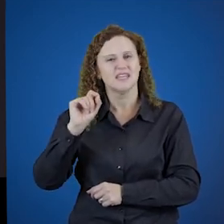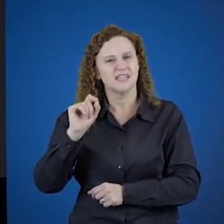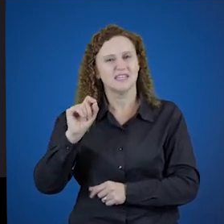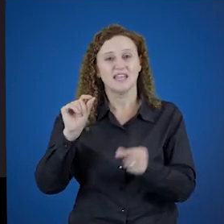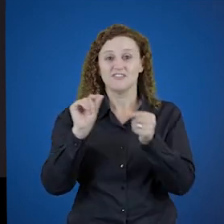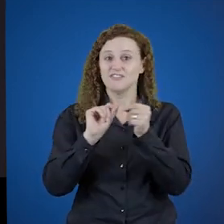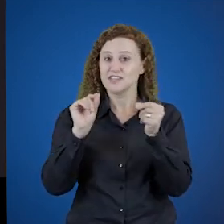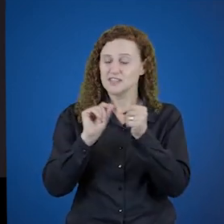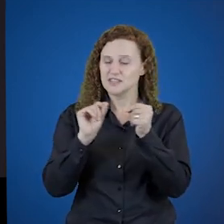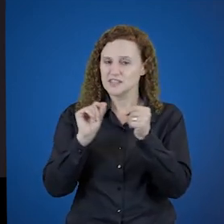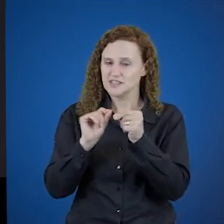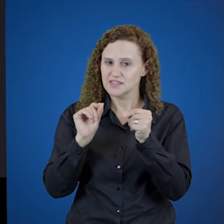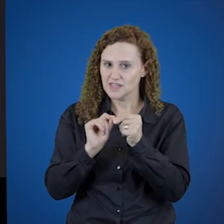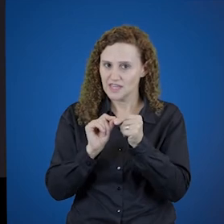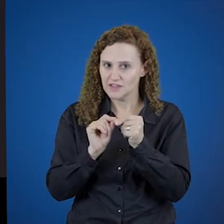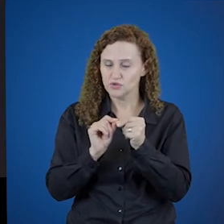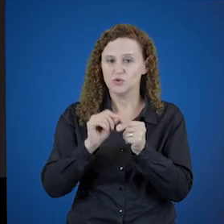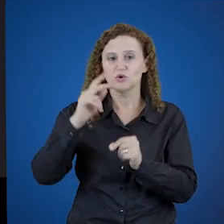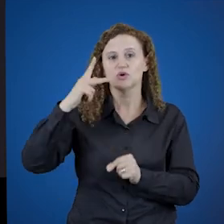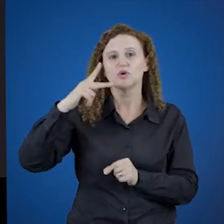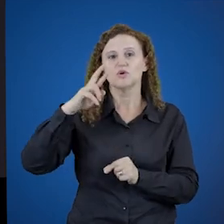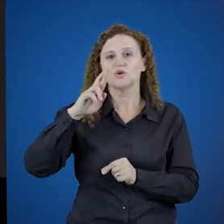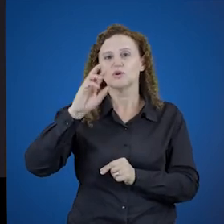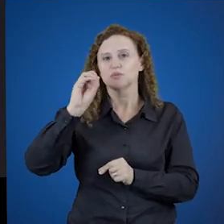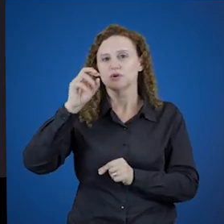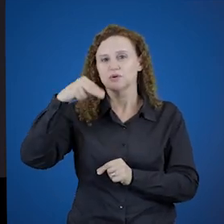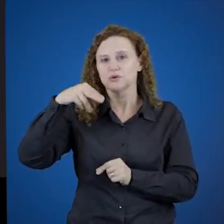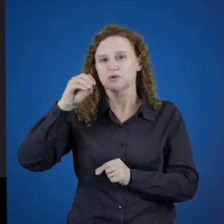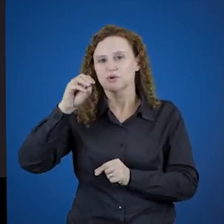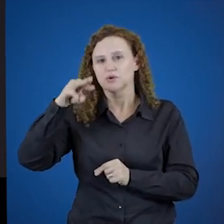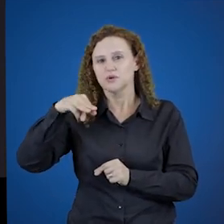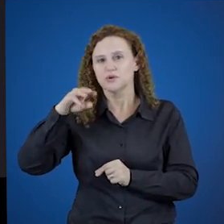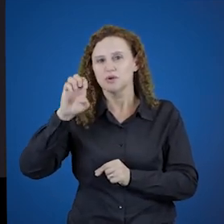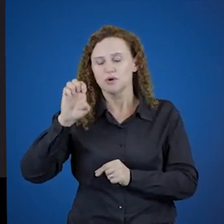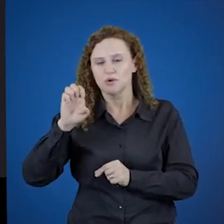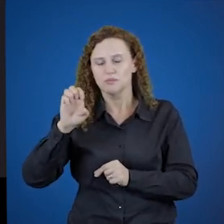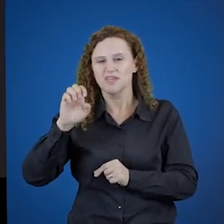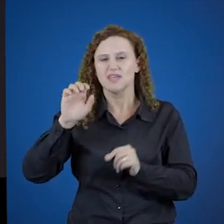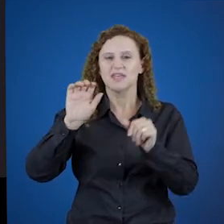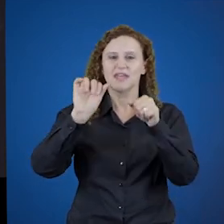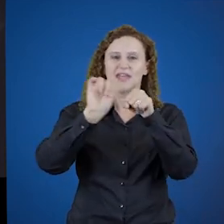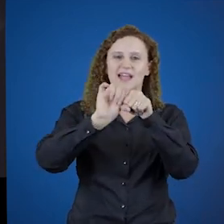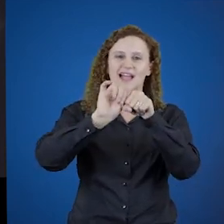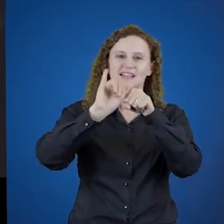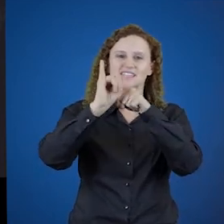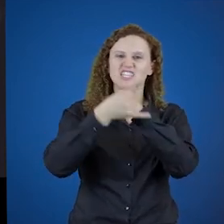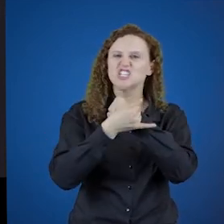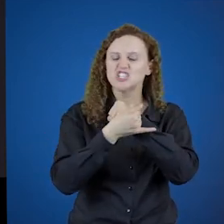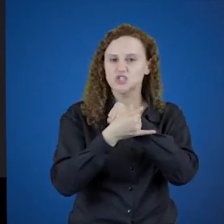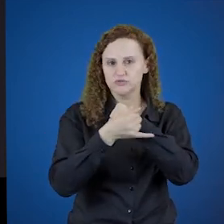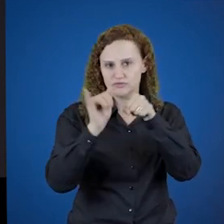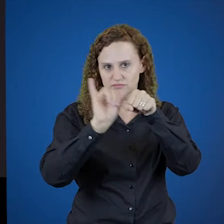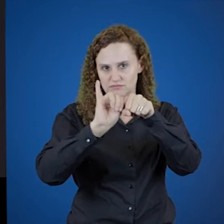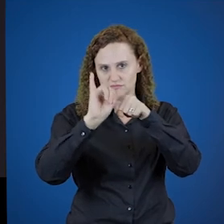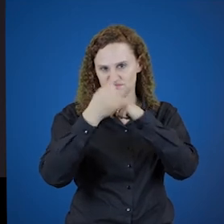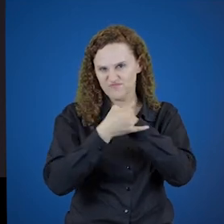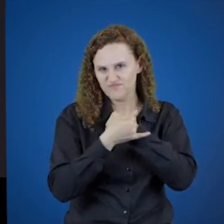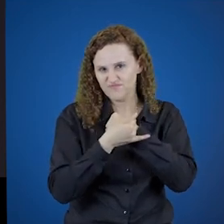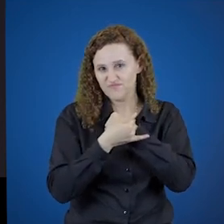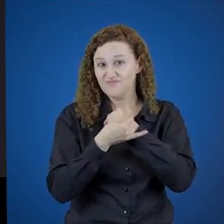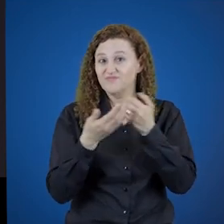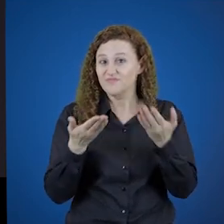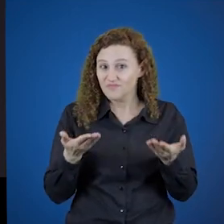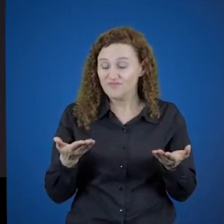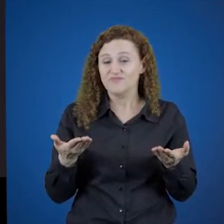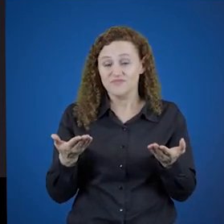está exercendo a função de pronome adjetivo ele está